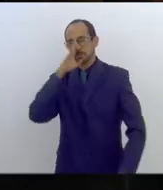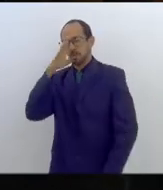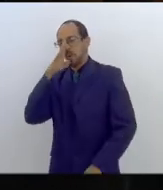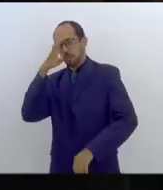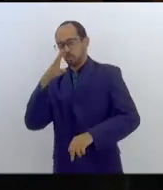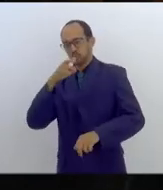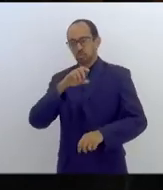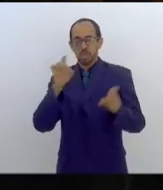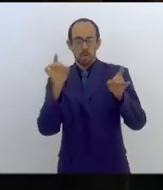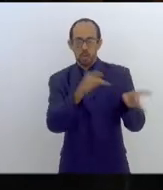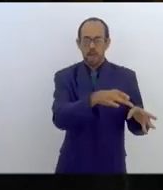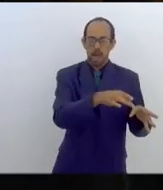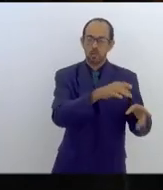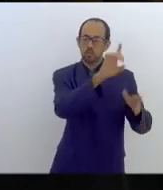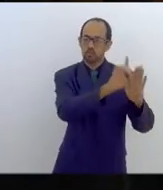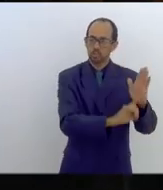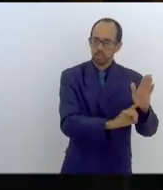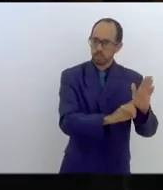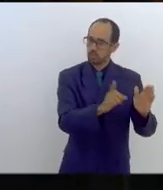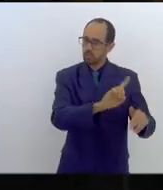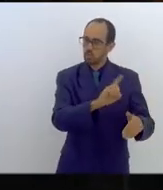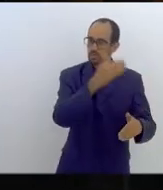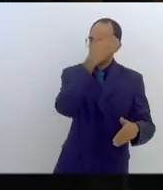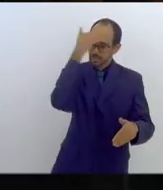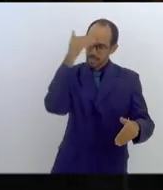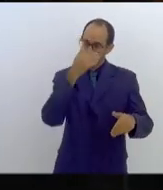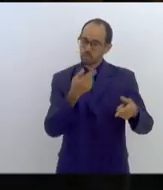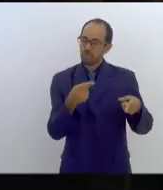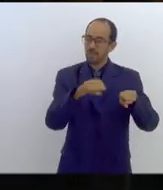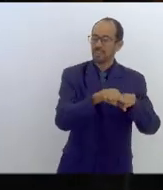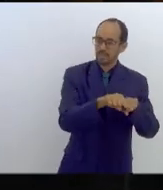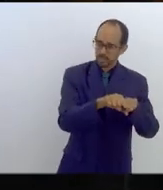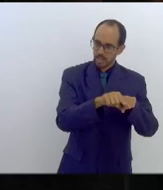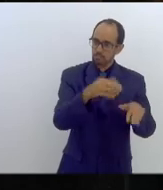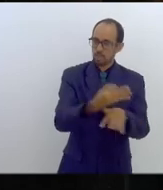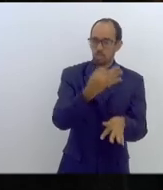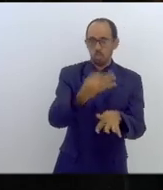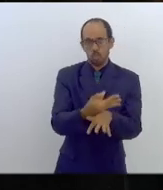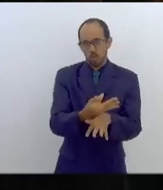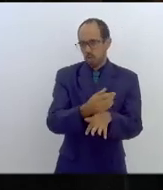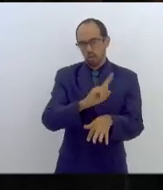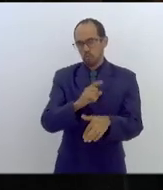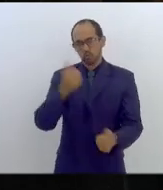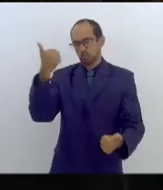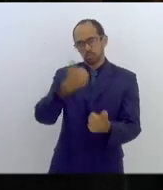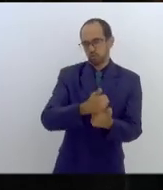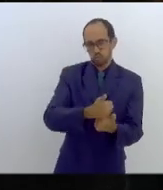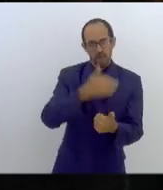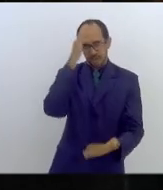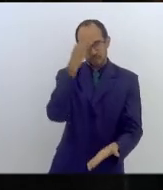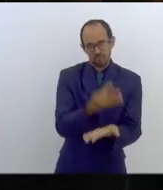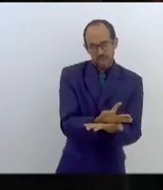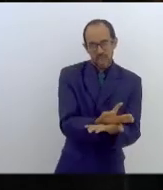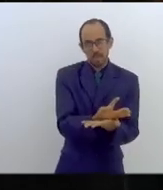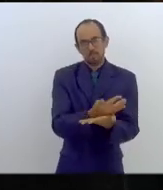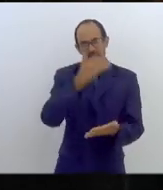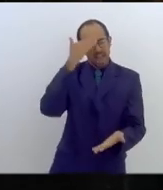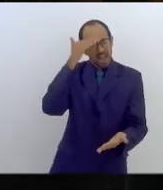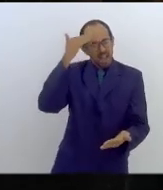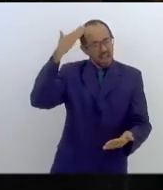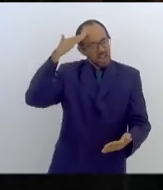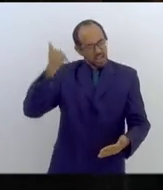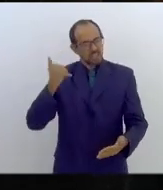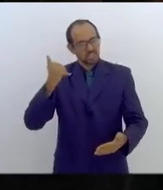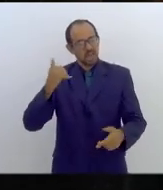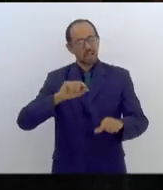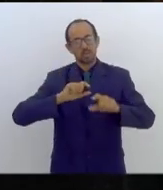força eu não esqueço A fraternidade pela tolerância eu não substituo a fé pela superstição a realidade pelo ídolo